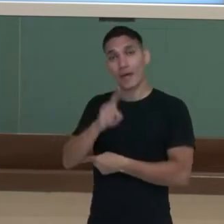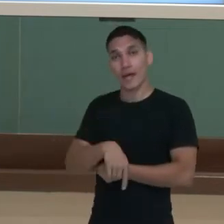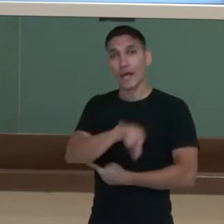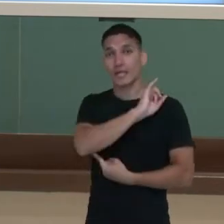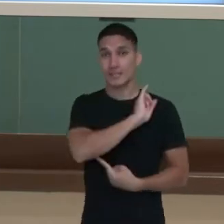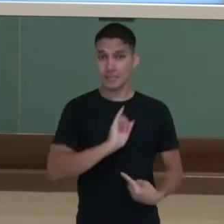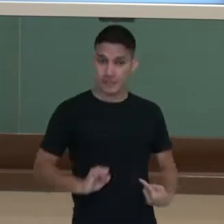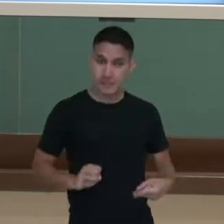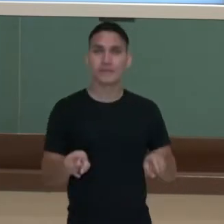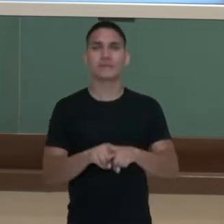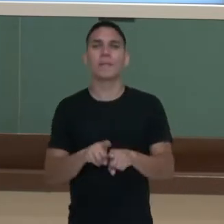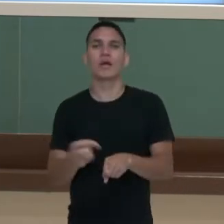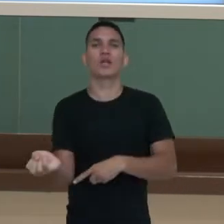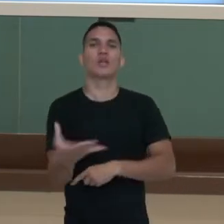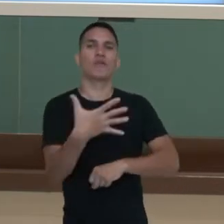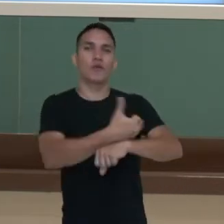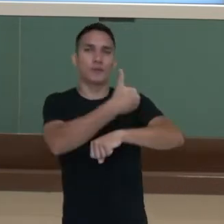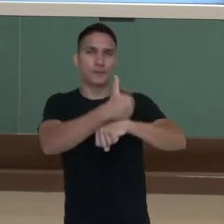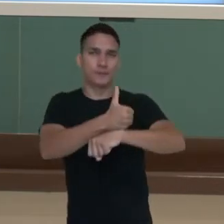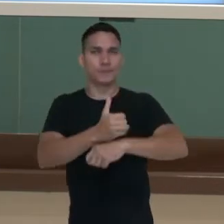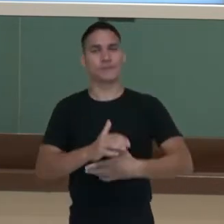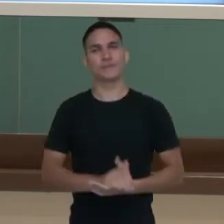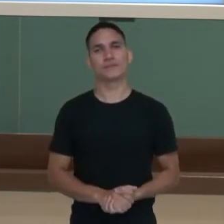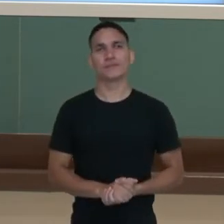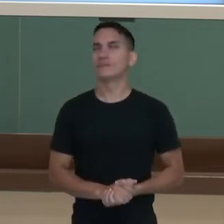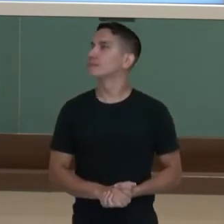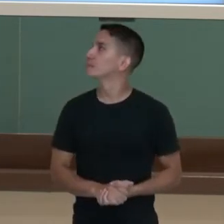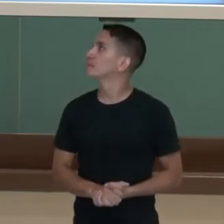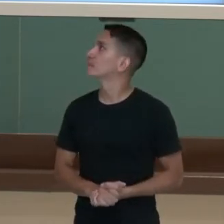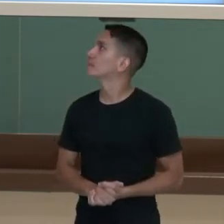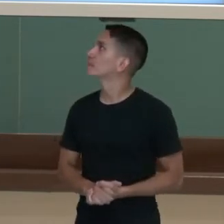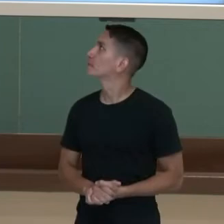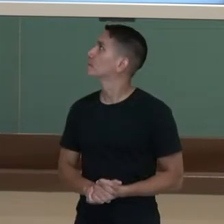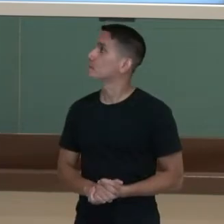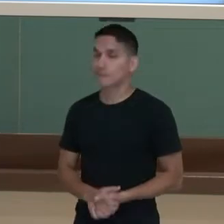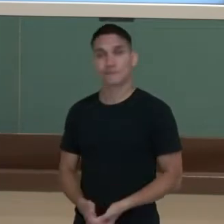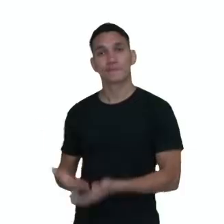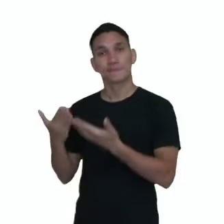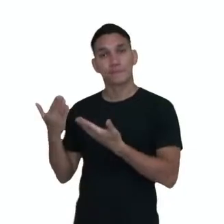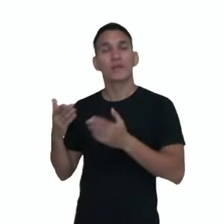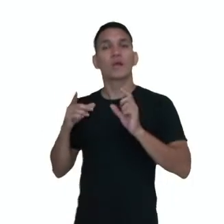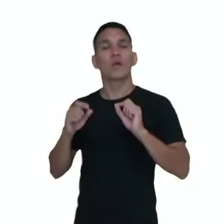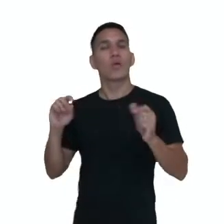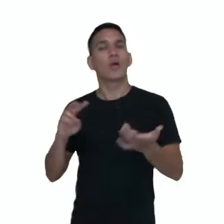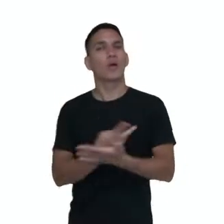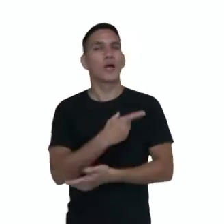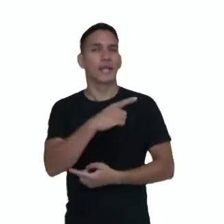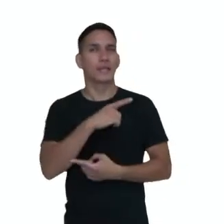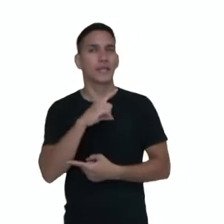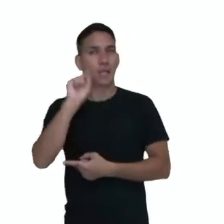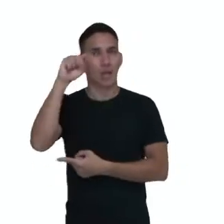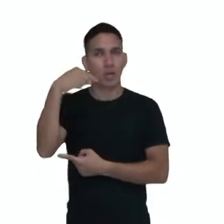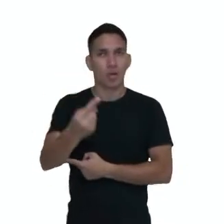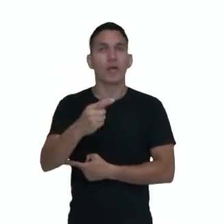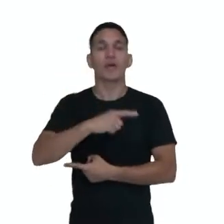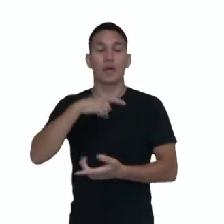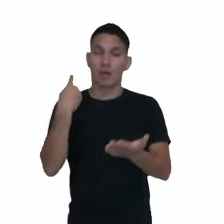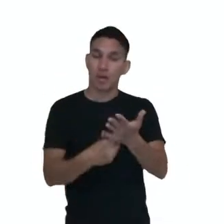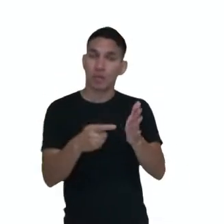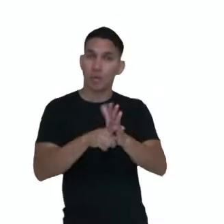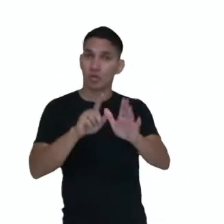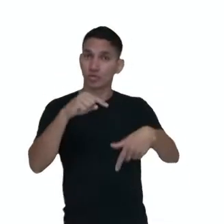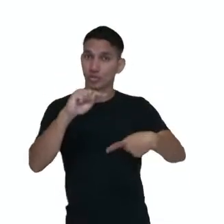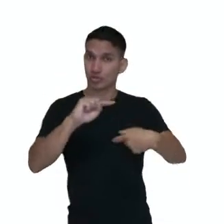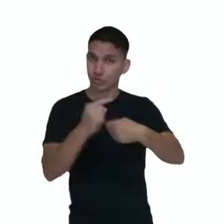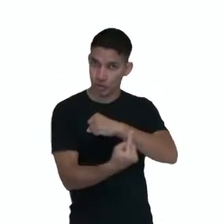e neocolonialismo, tá bom? Muito bem. Então, olha só, já o próximo conceito aqui, ó, pode se definir então geopolítica como uma